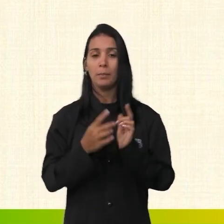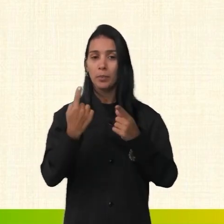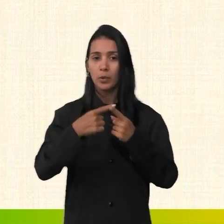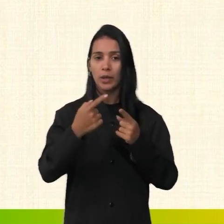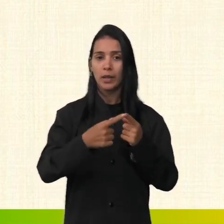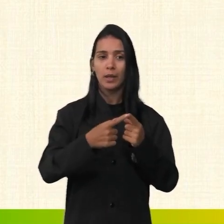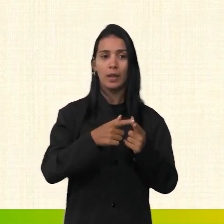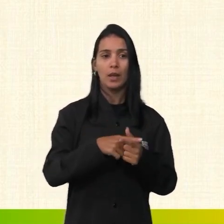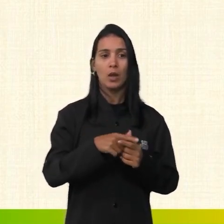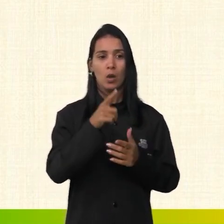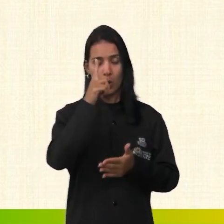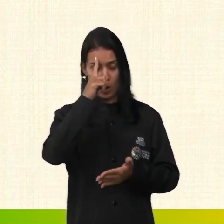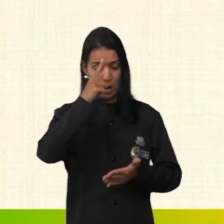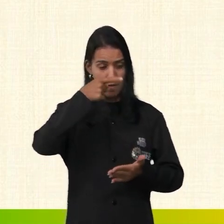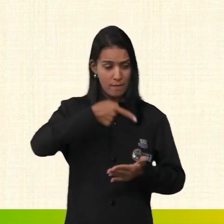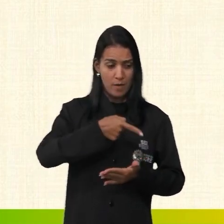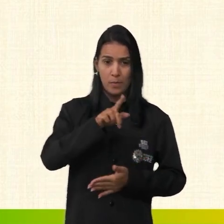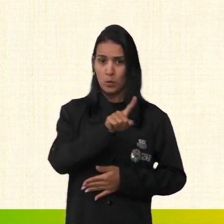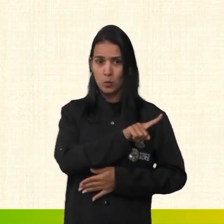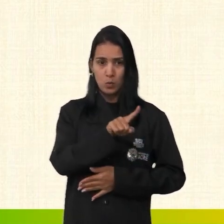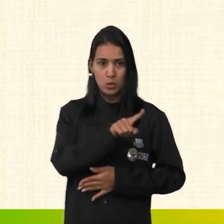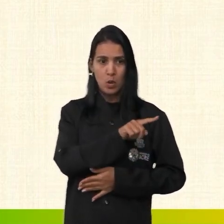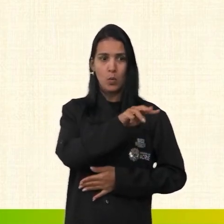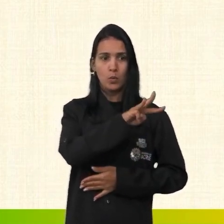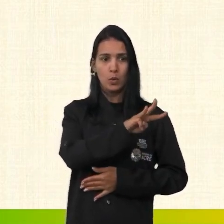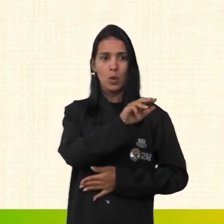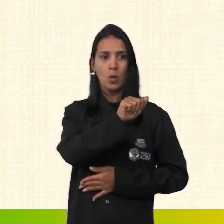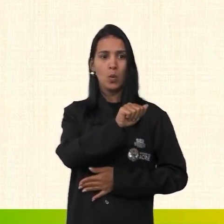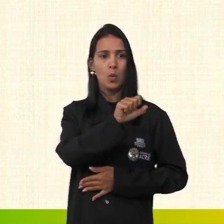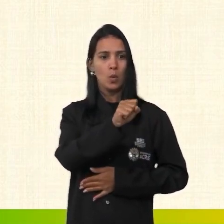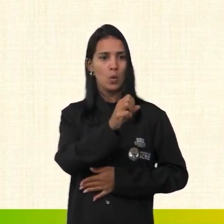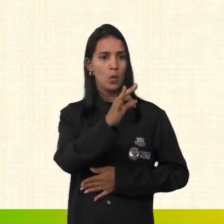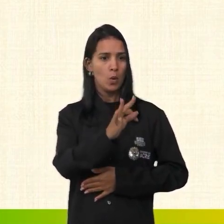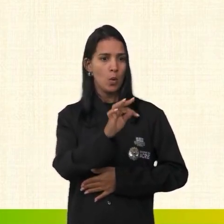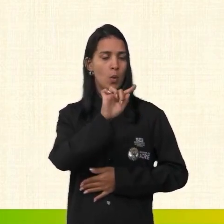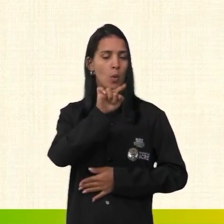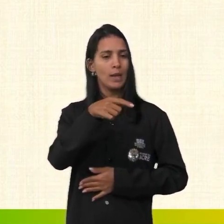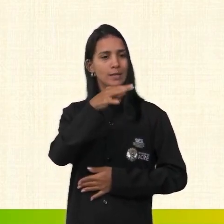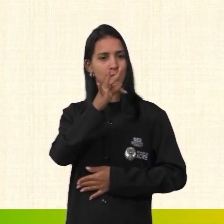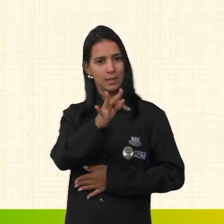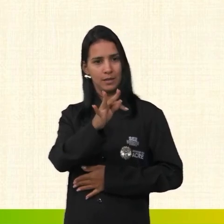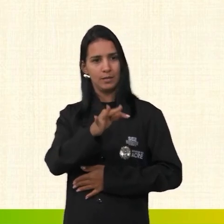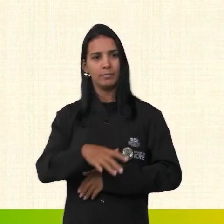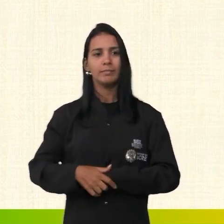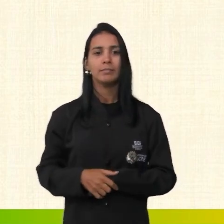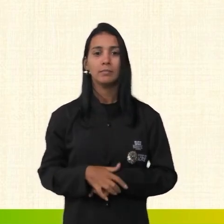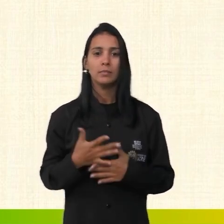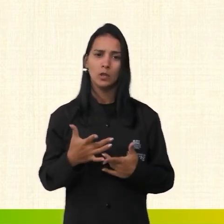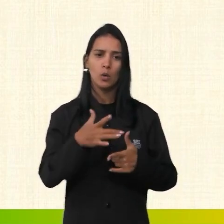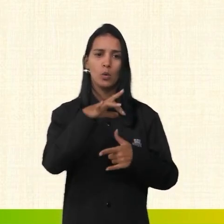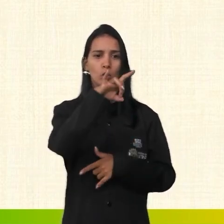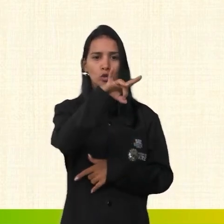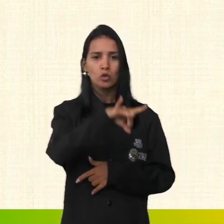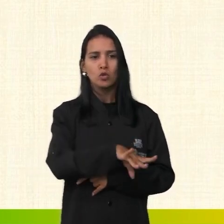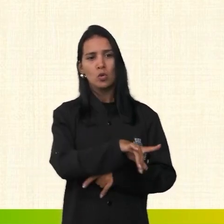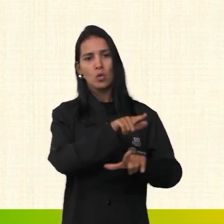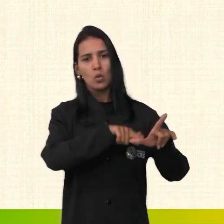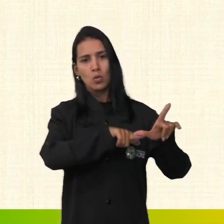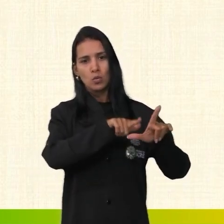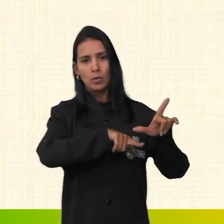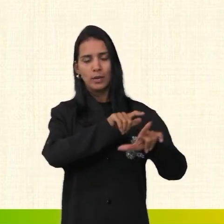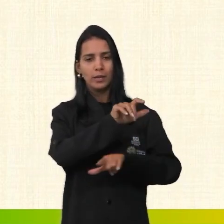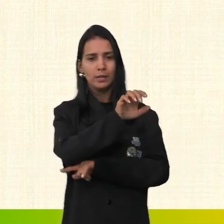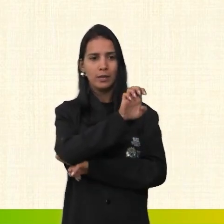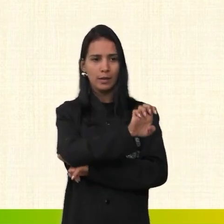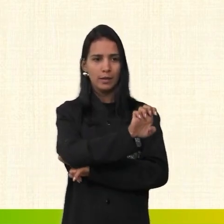nós temos wasn't. E só nos resta a última alternativa. Nós temos aí na letra E. The